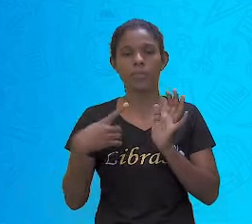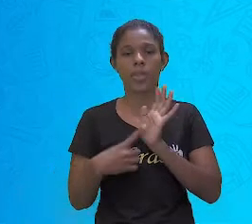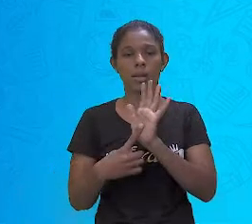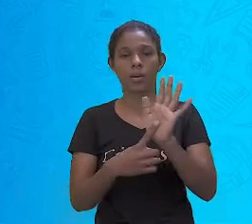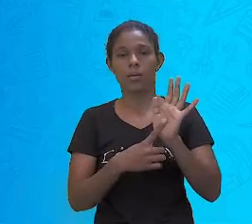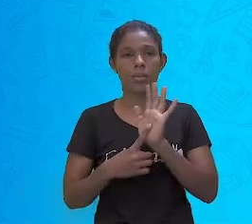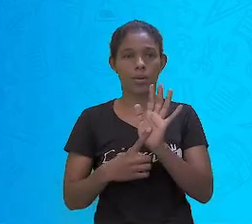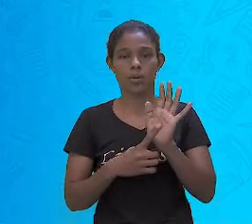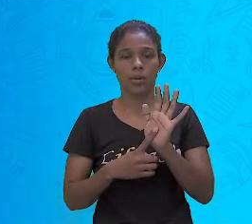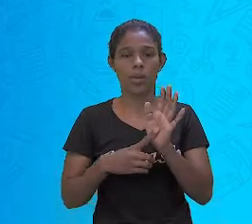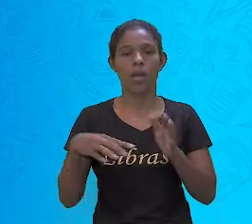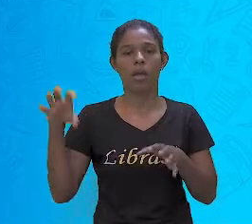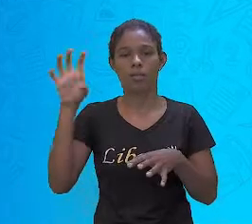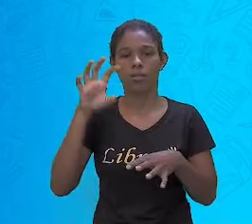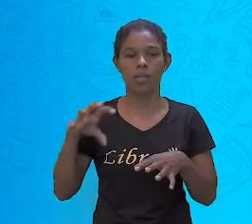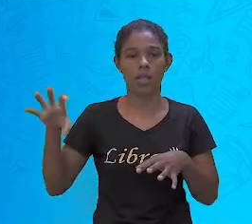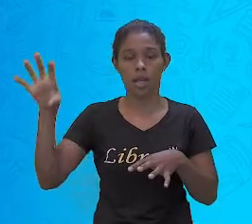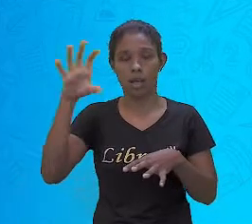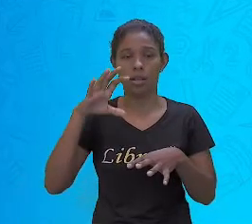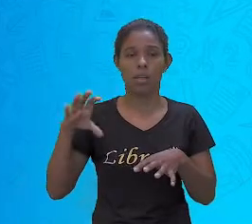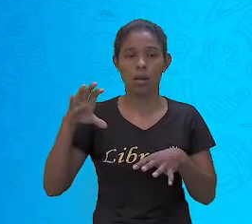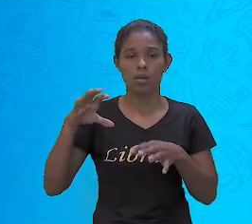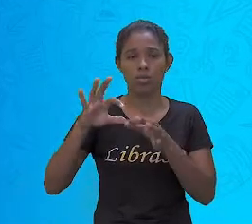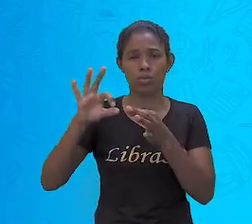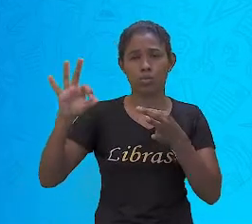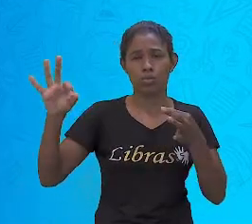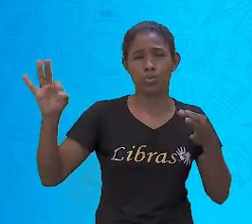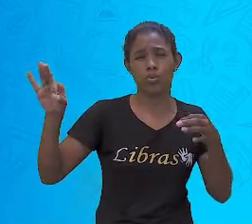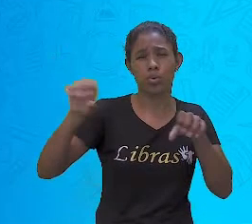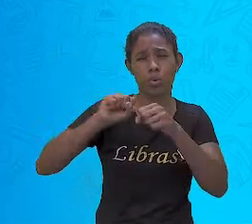extensa área de